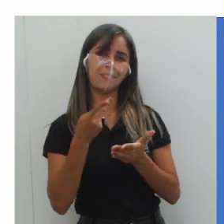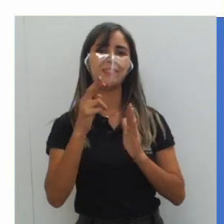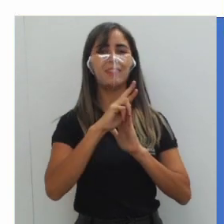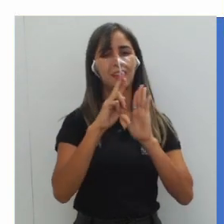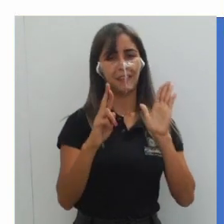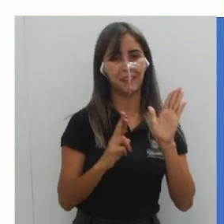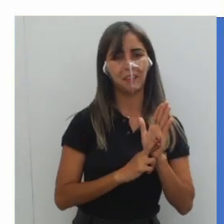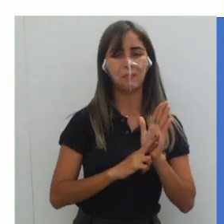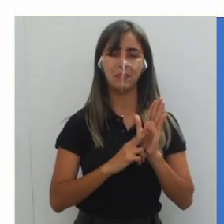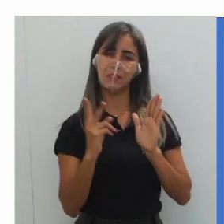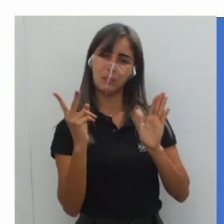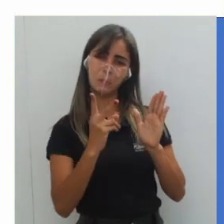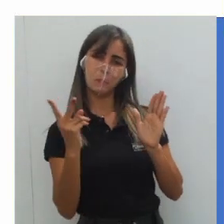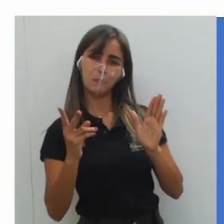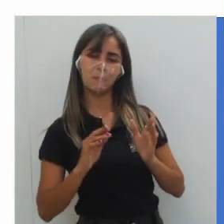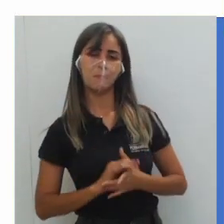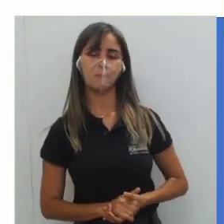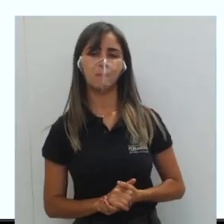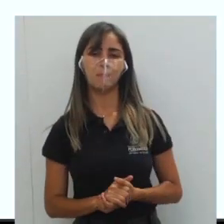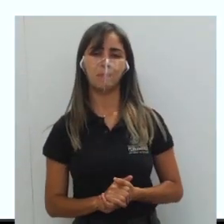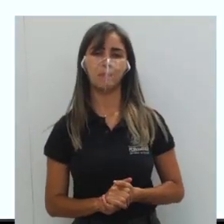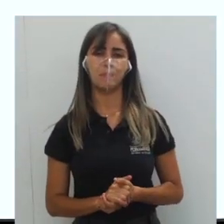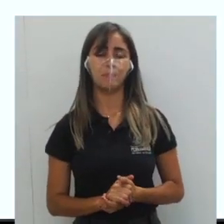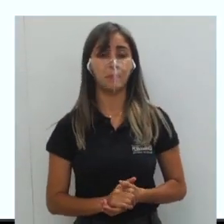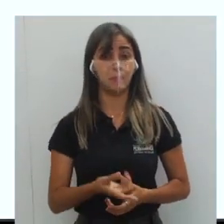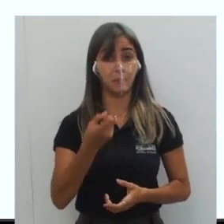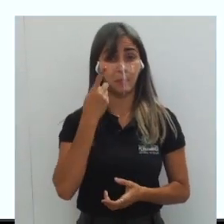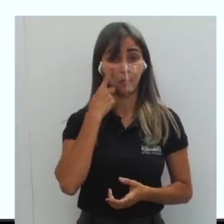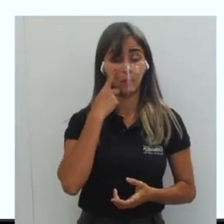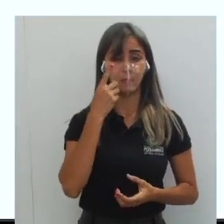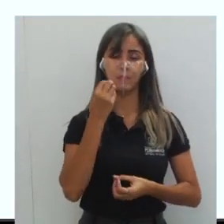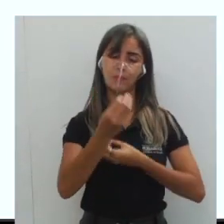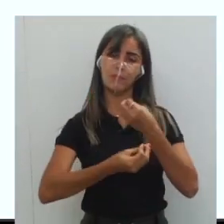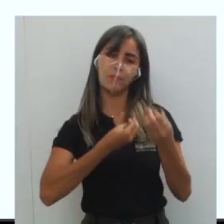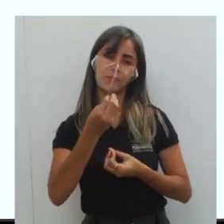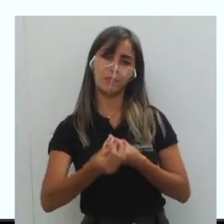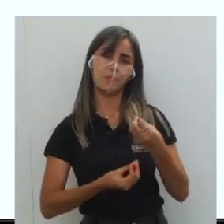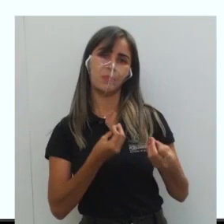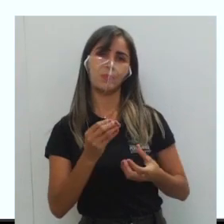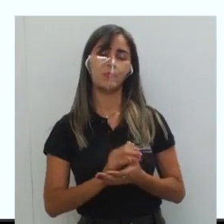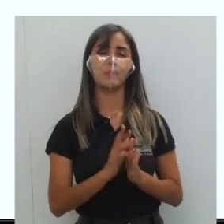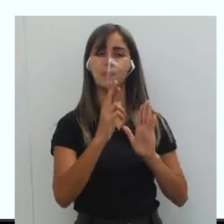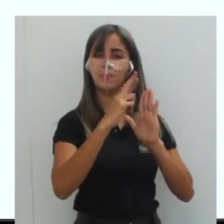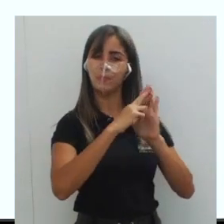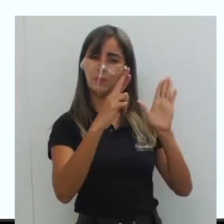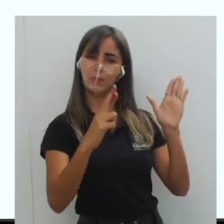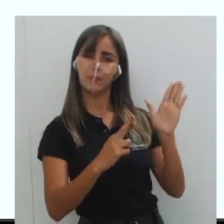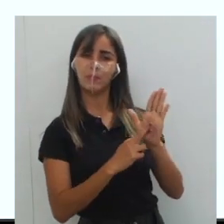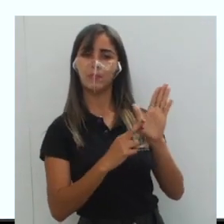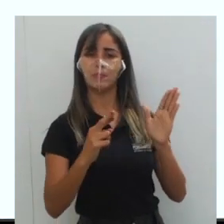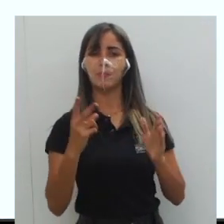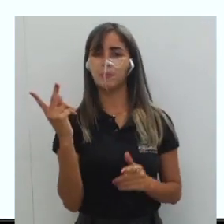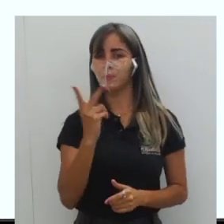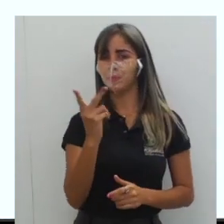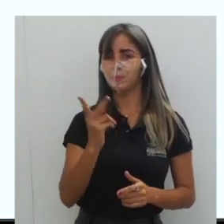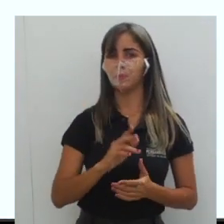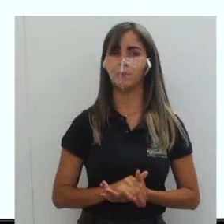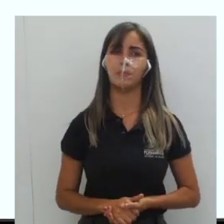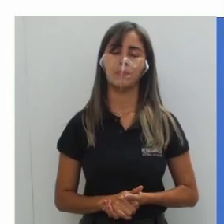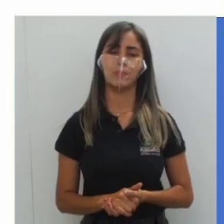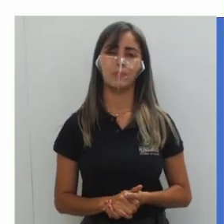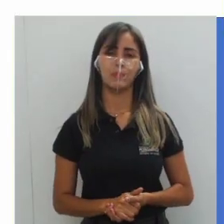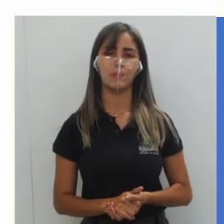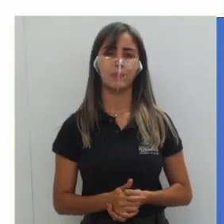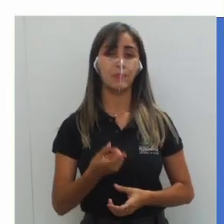rola a regra para esses dois. Então vamos ver como é que ficam as regras para esses